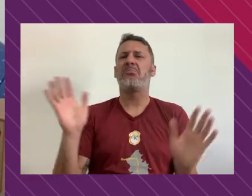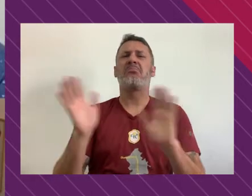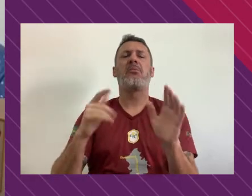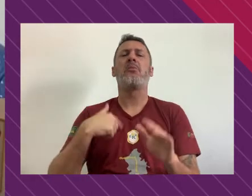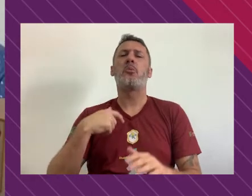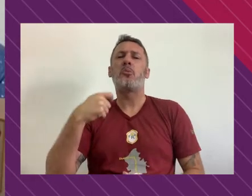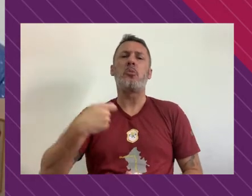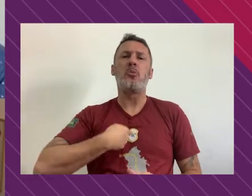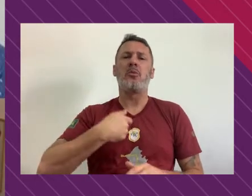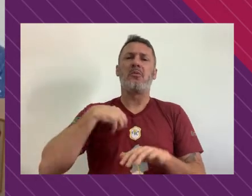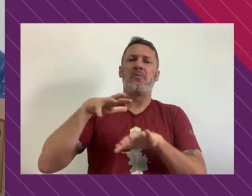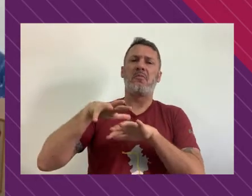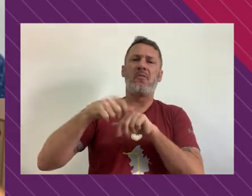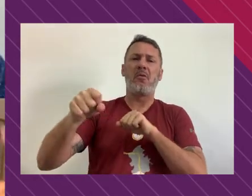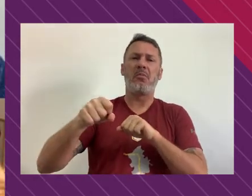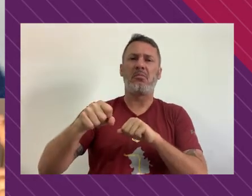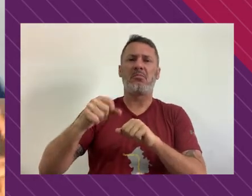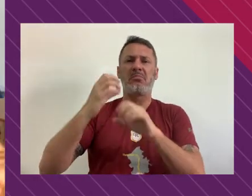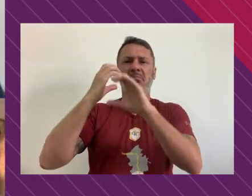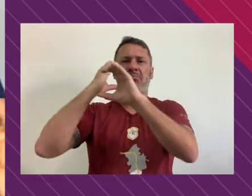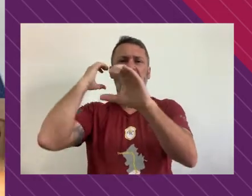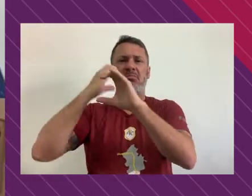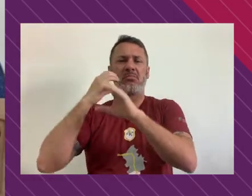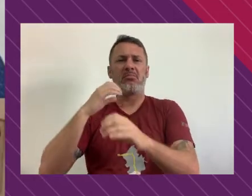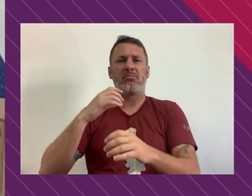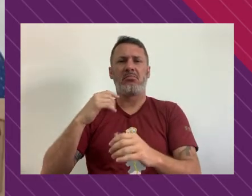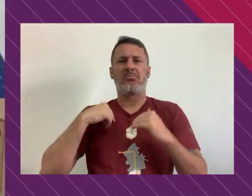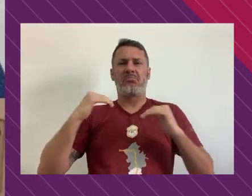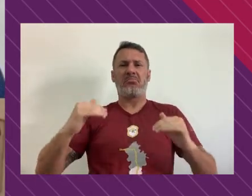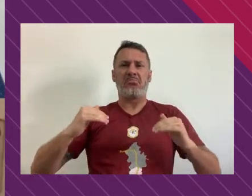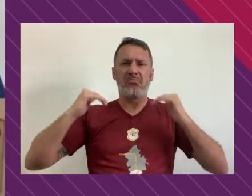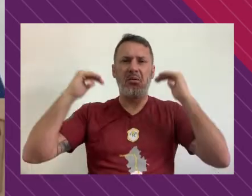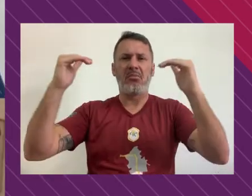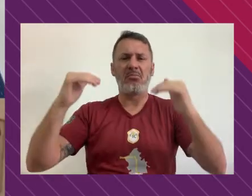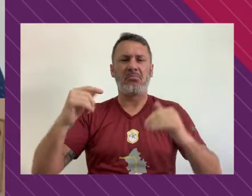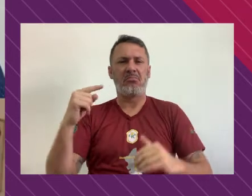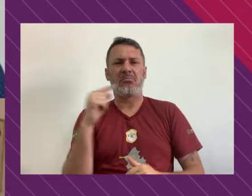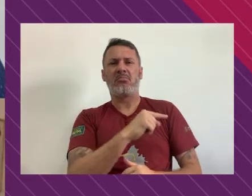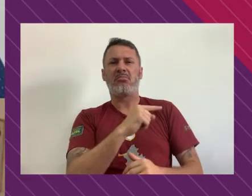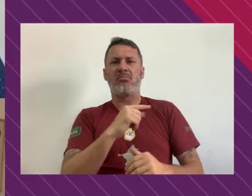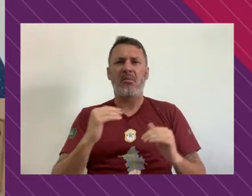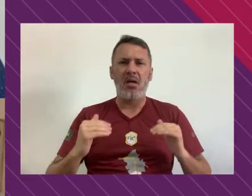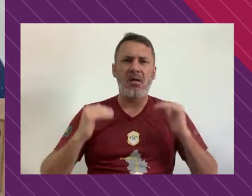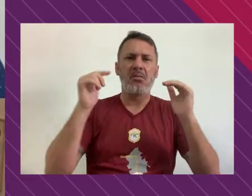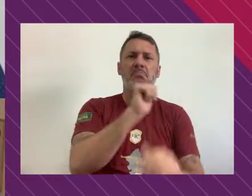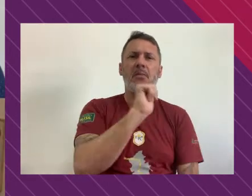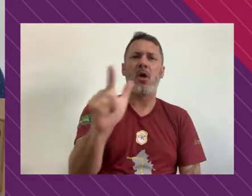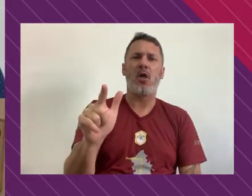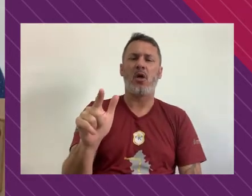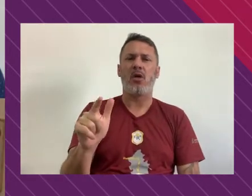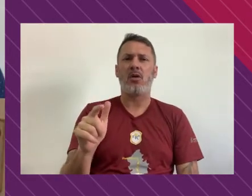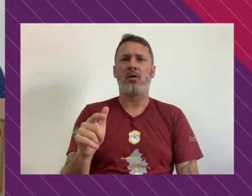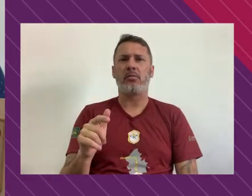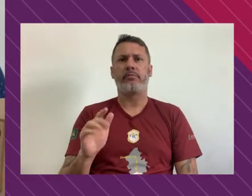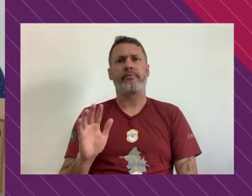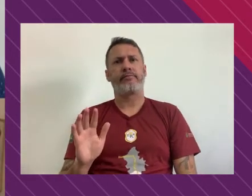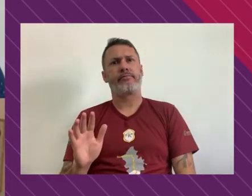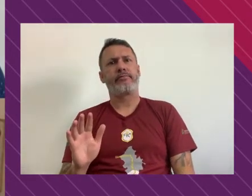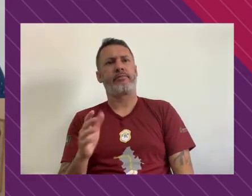né, como se cidadão fosse uma ofensa. Cidadão não, ele é engenheiro, ele é melhor que você. Bom, mal ela sabia